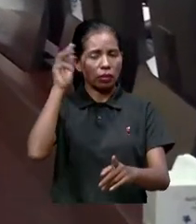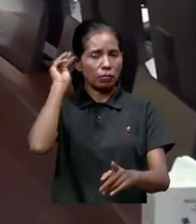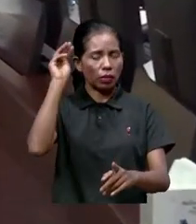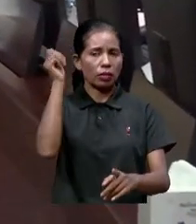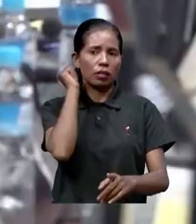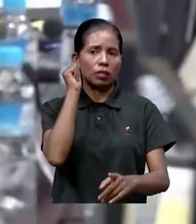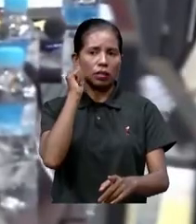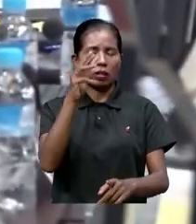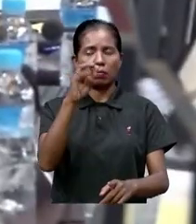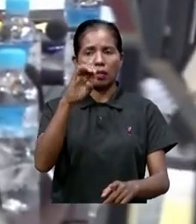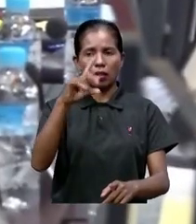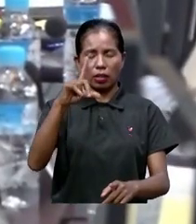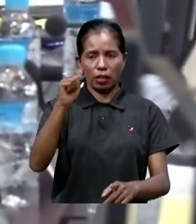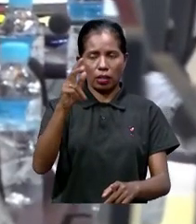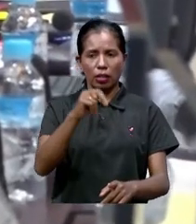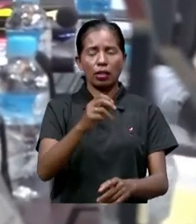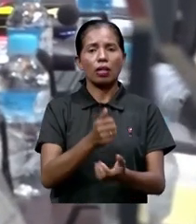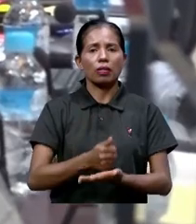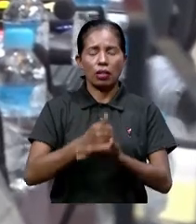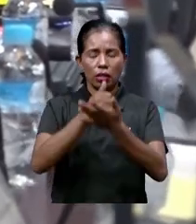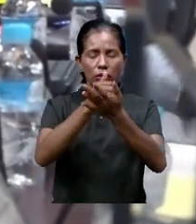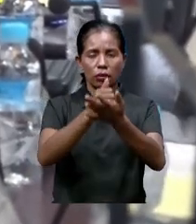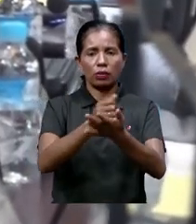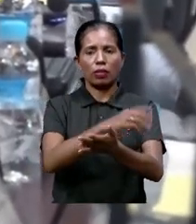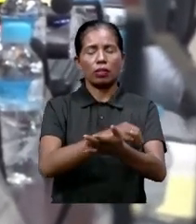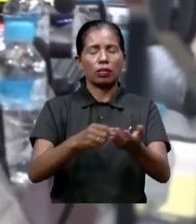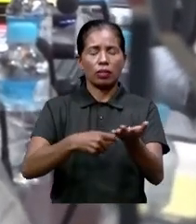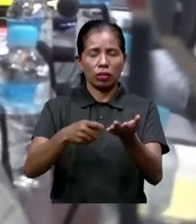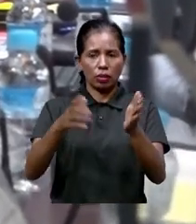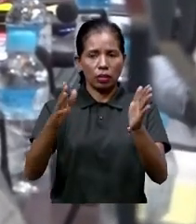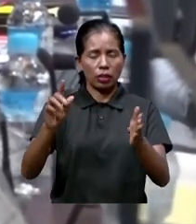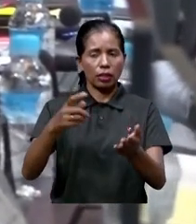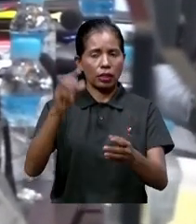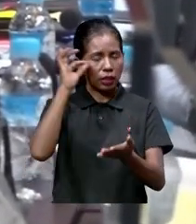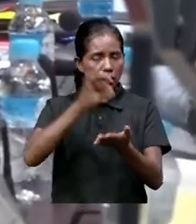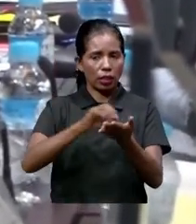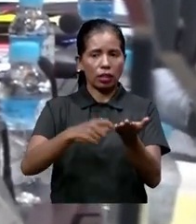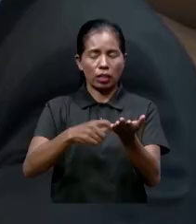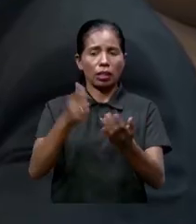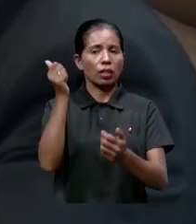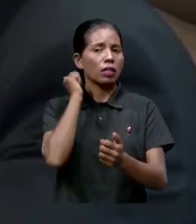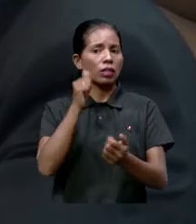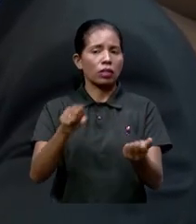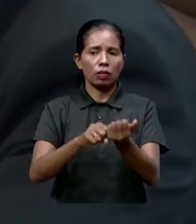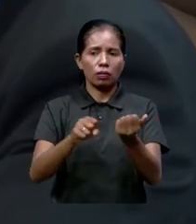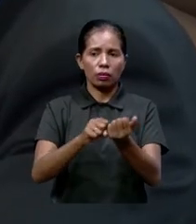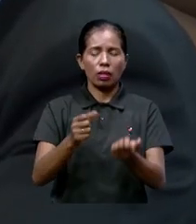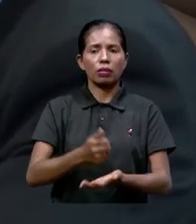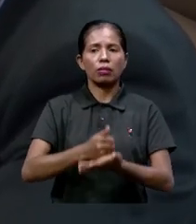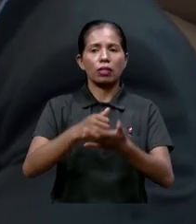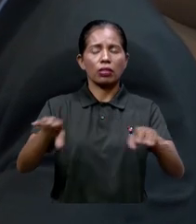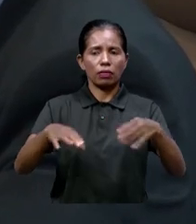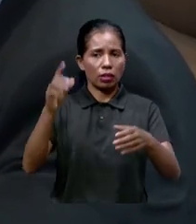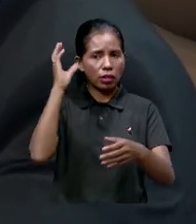ASEAN, Milena da Costa Rangel, o de apoio financeiro Rihun Atus Rua, ba Secretariado Técnico ASEAN, ato contribui no facilita serviço